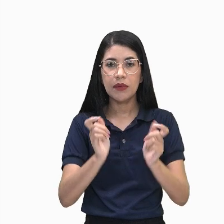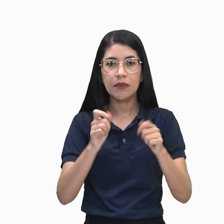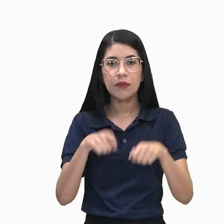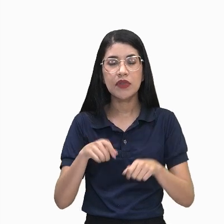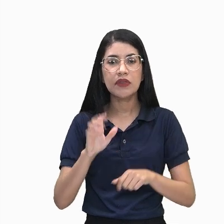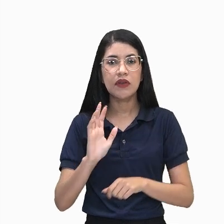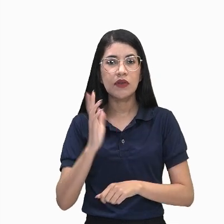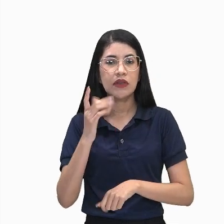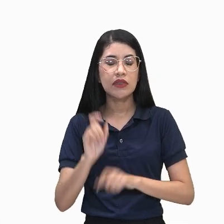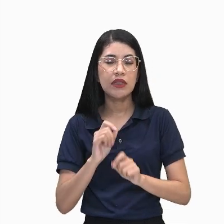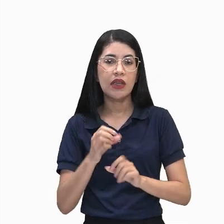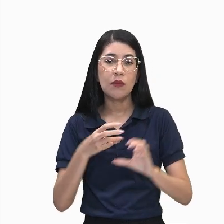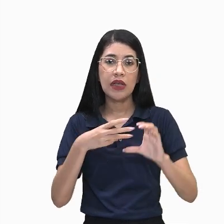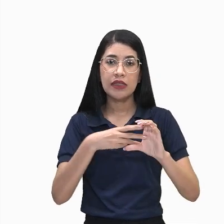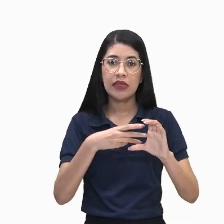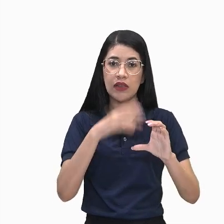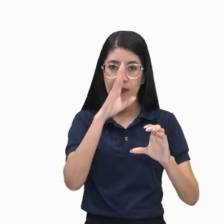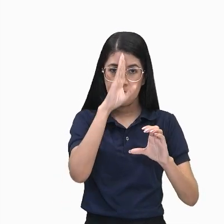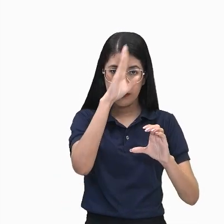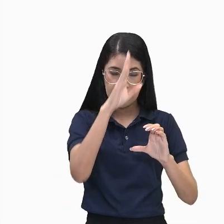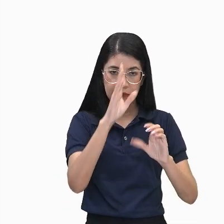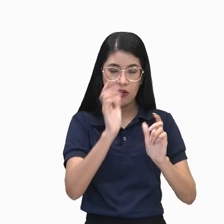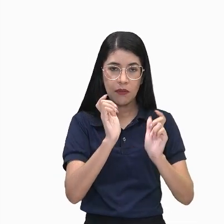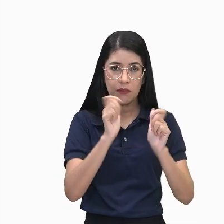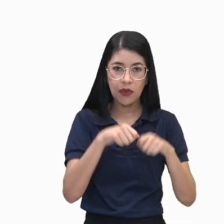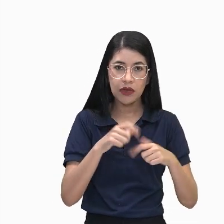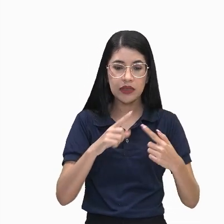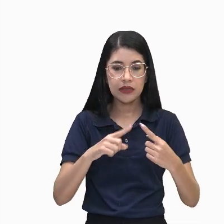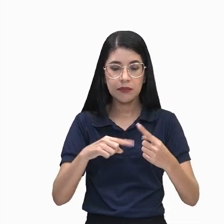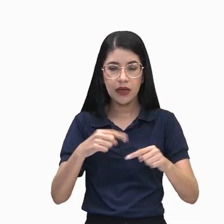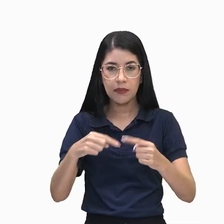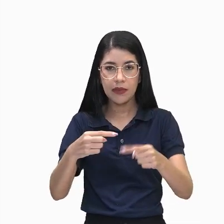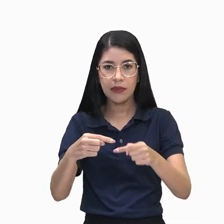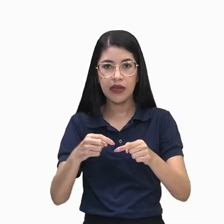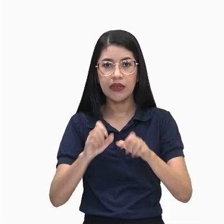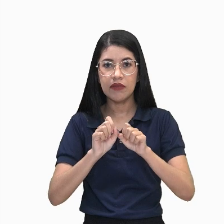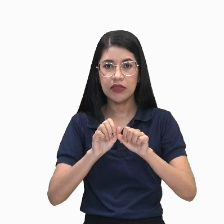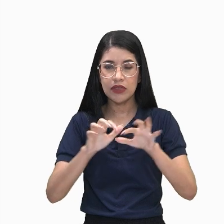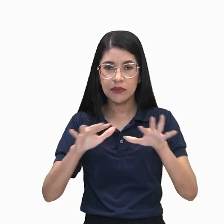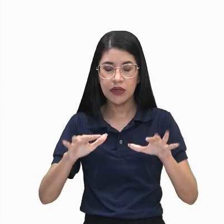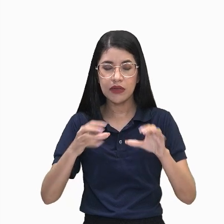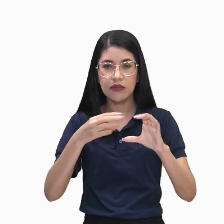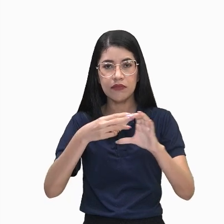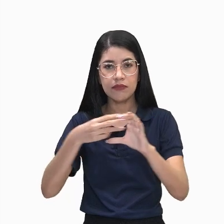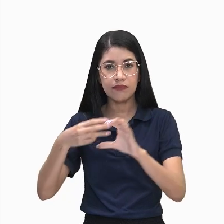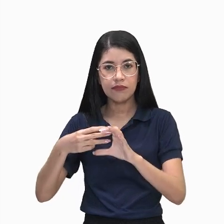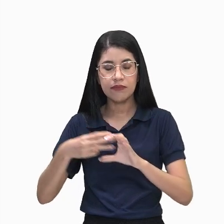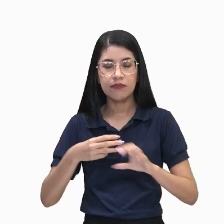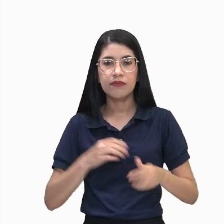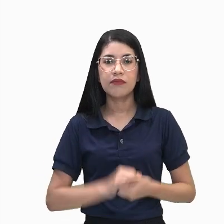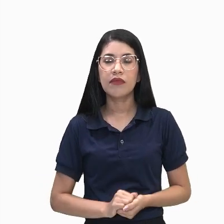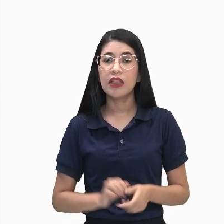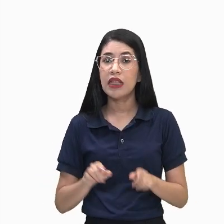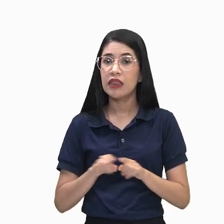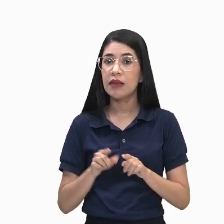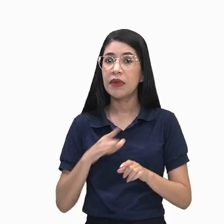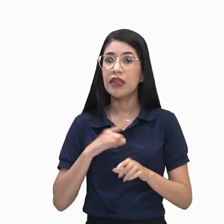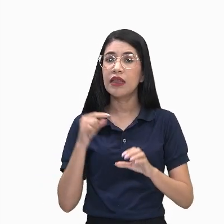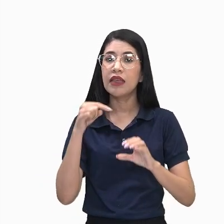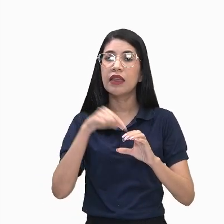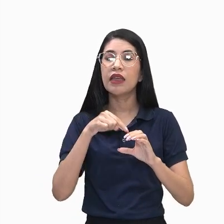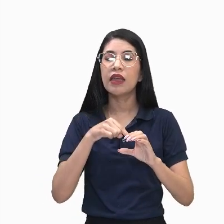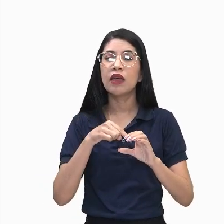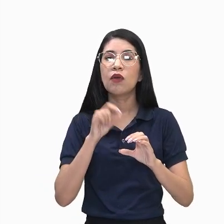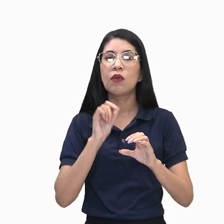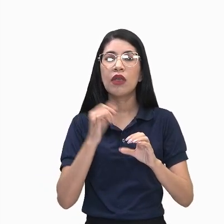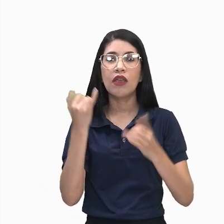uma célula-mãe formar células filhas. Aí temos também que a célula contém informação